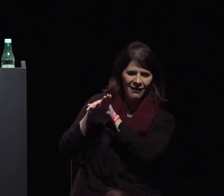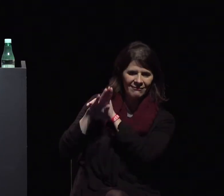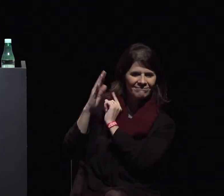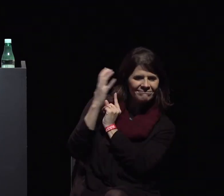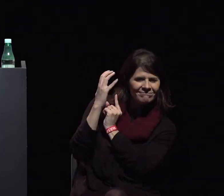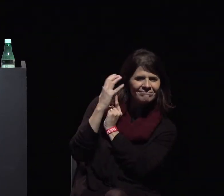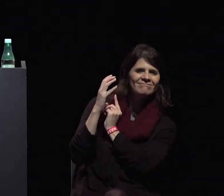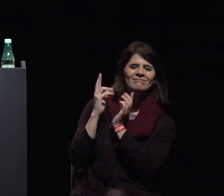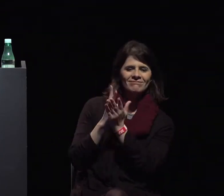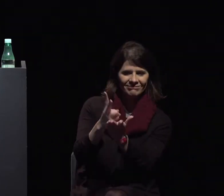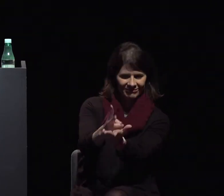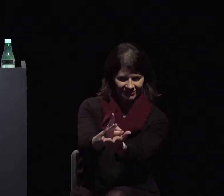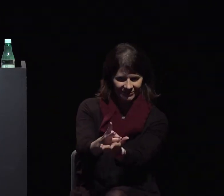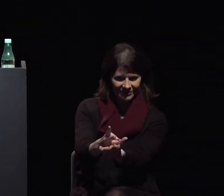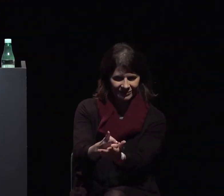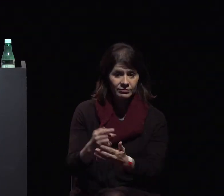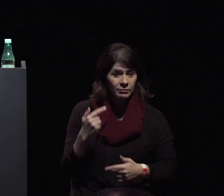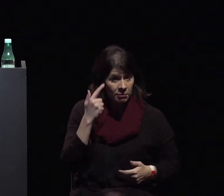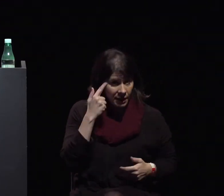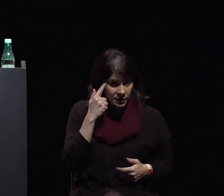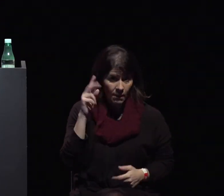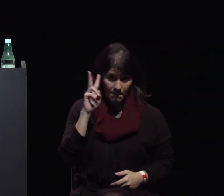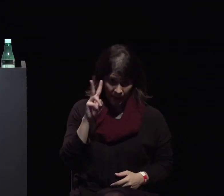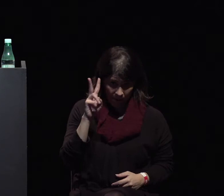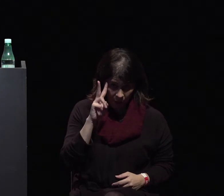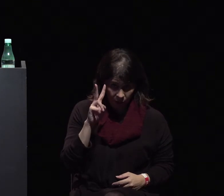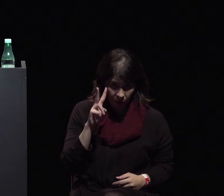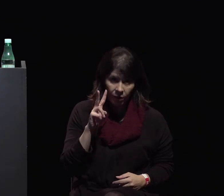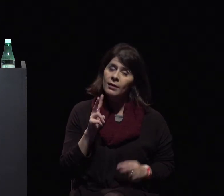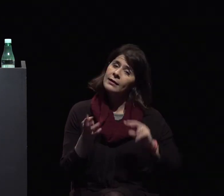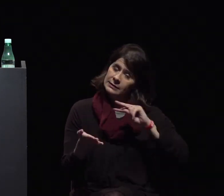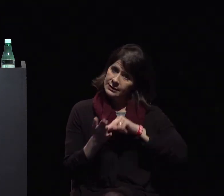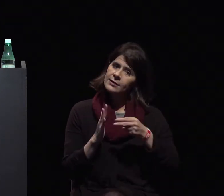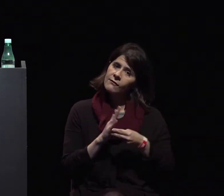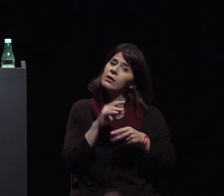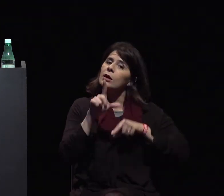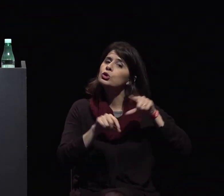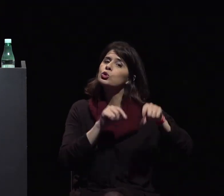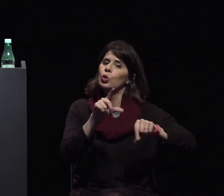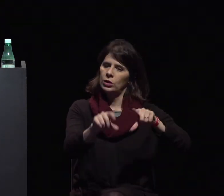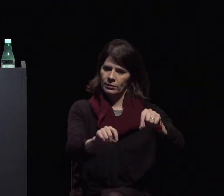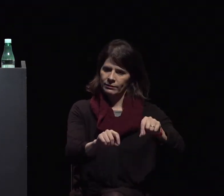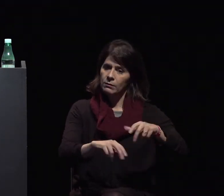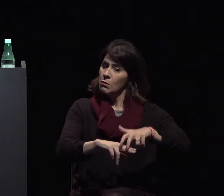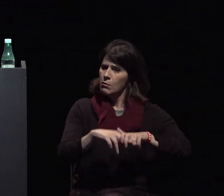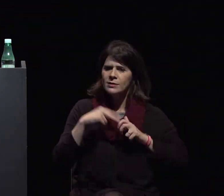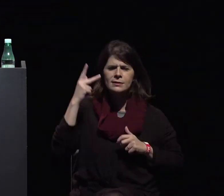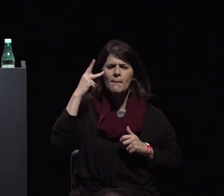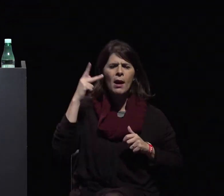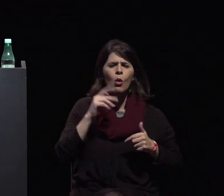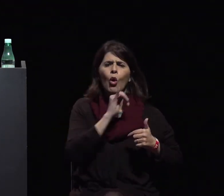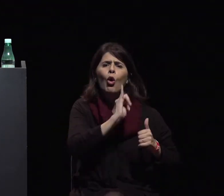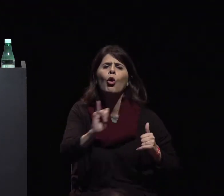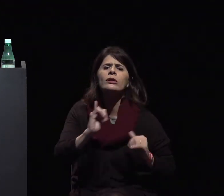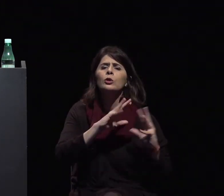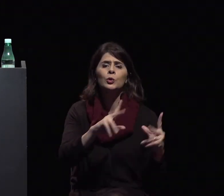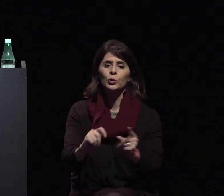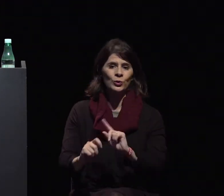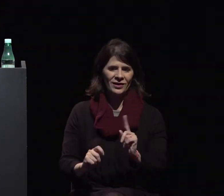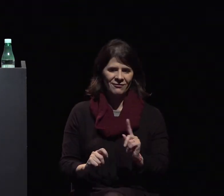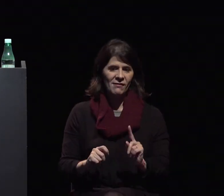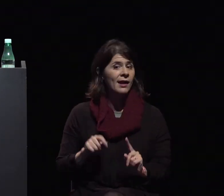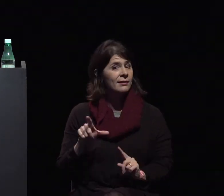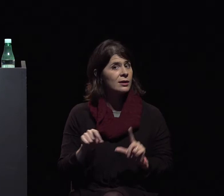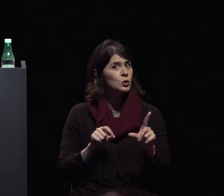escolha. É por isso que São Paulo não conta tudo, porque ele escolhe. E aí eu faço uma pergunta para vocês, que é: que história ou